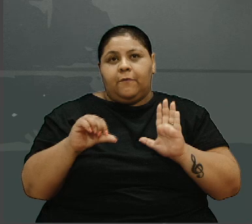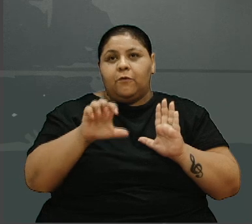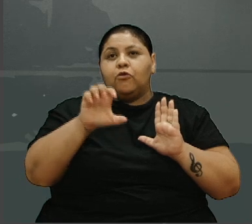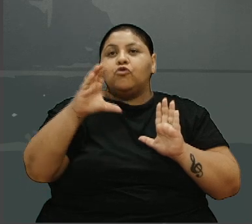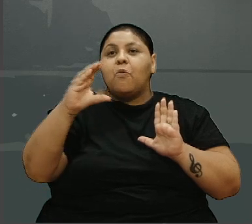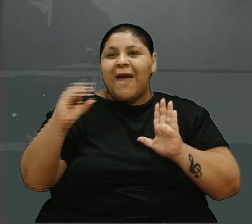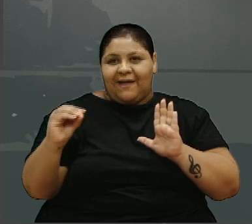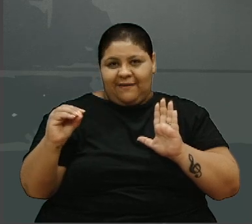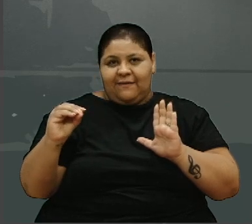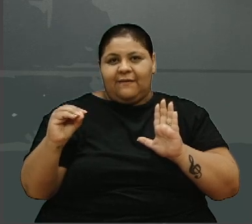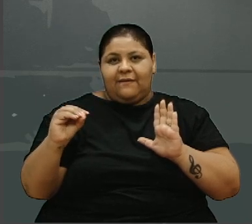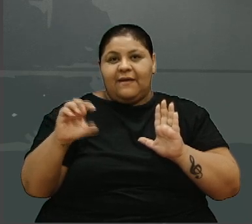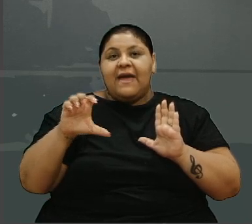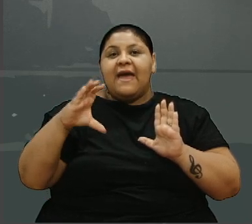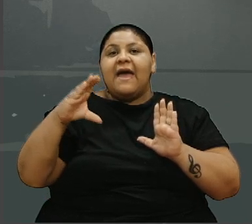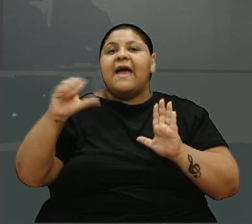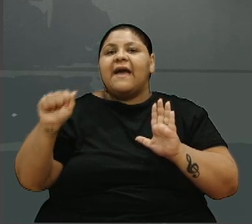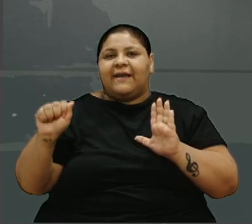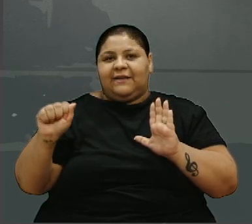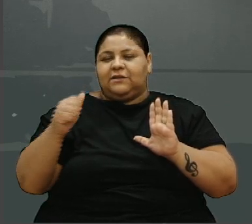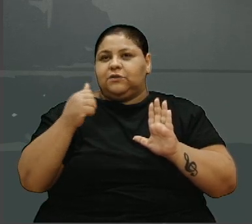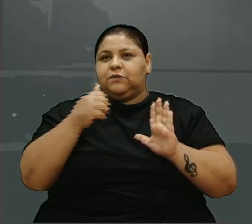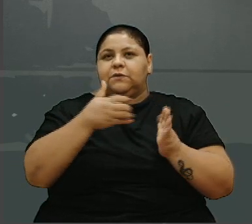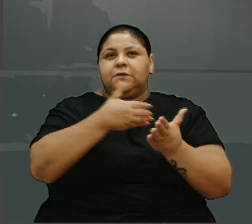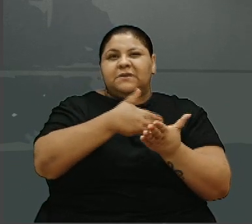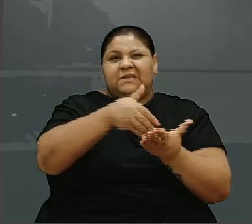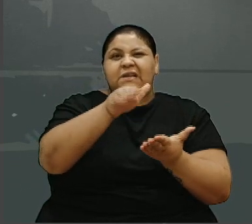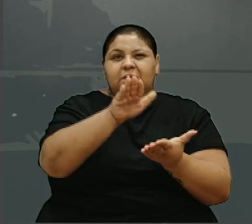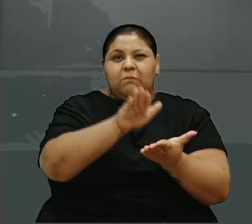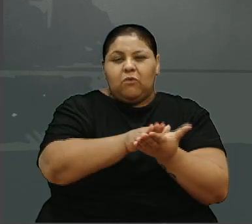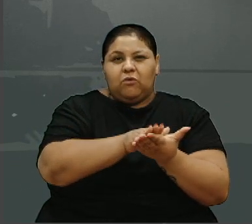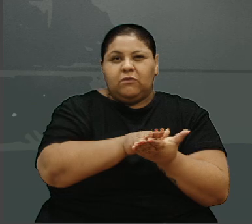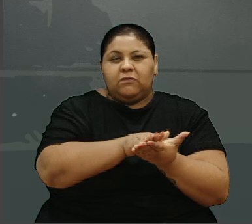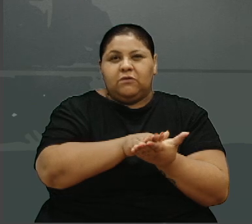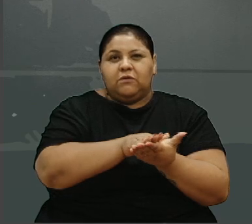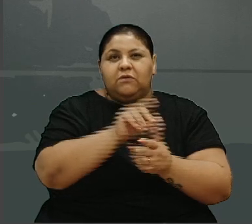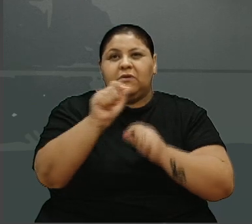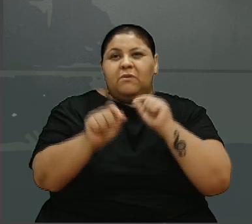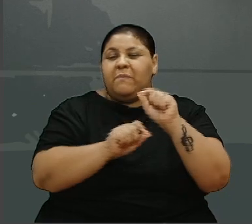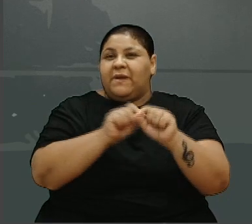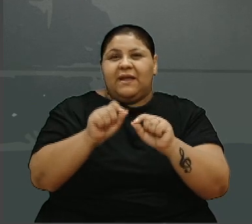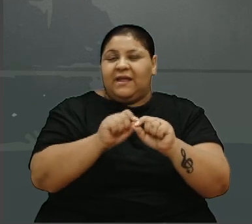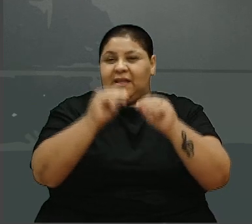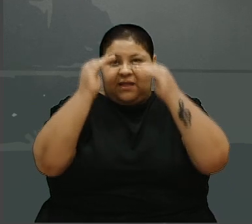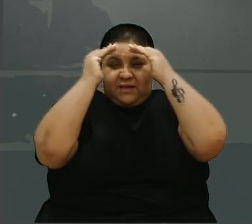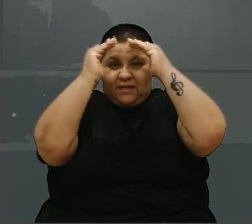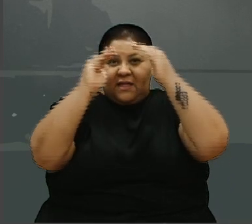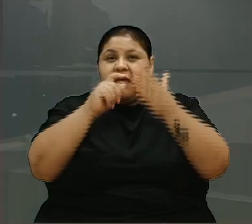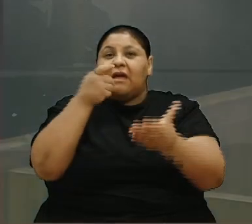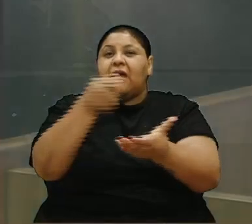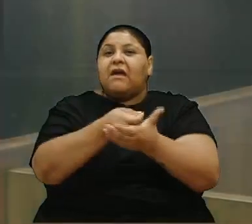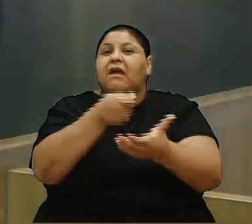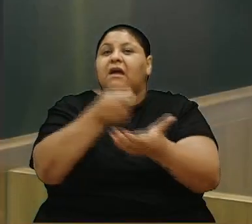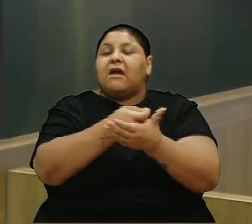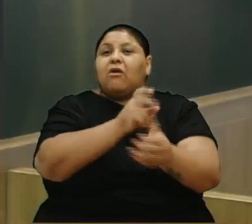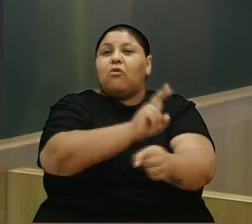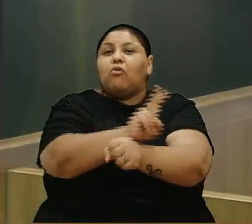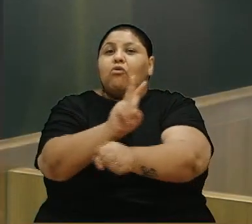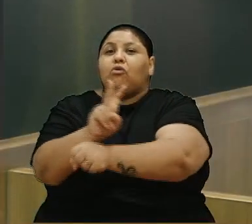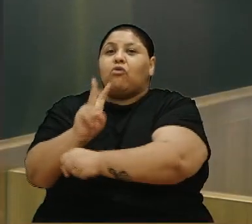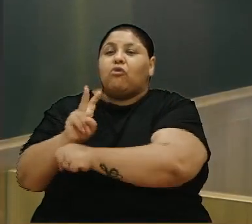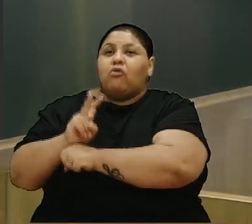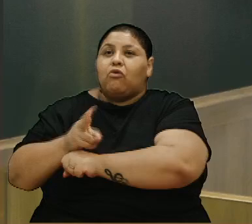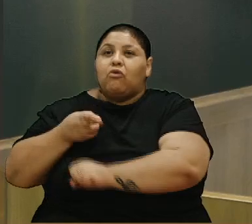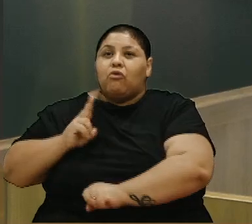do Adolescente, ECA, prevê multa para quem descumprir deveres inerentes à guarda. Segue em declaração de